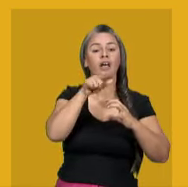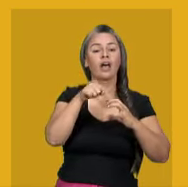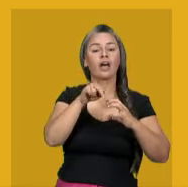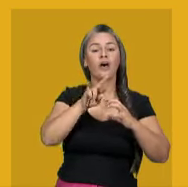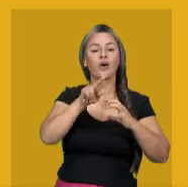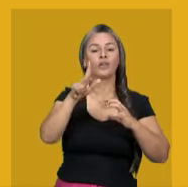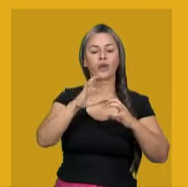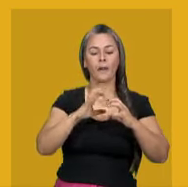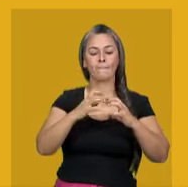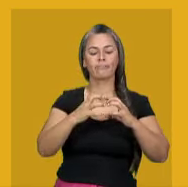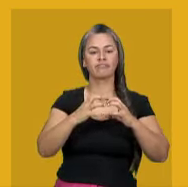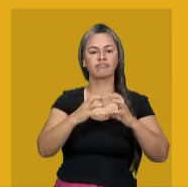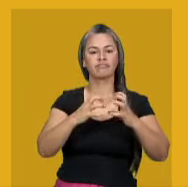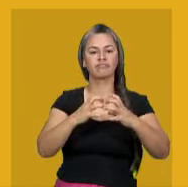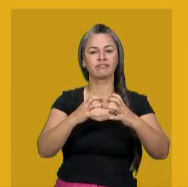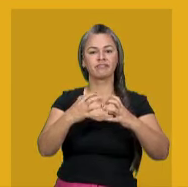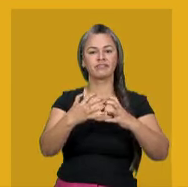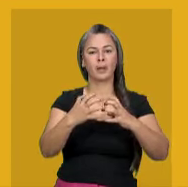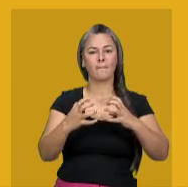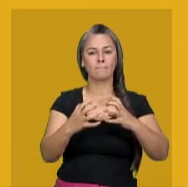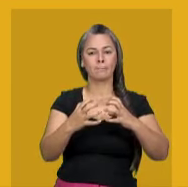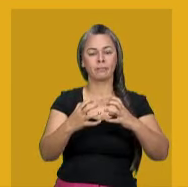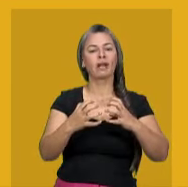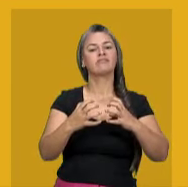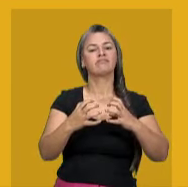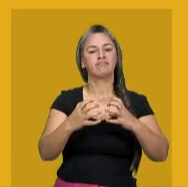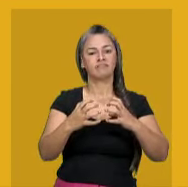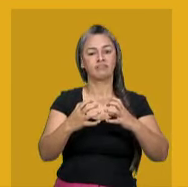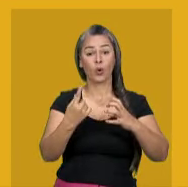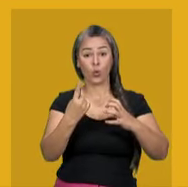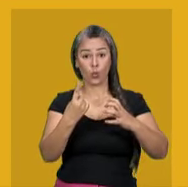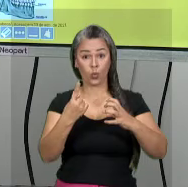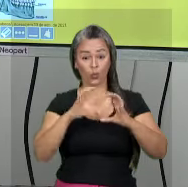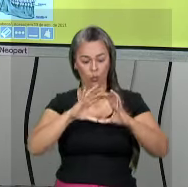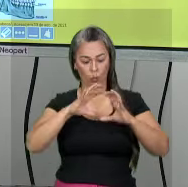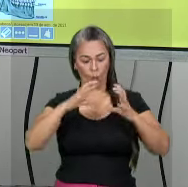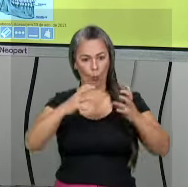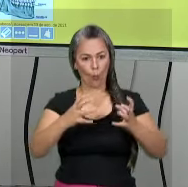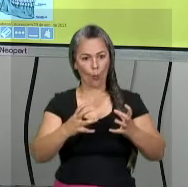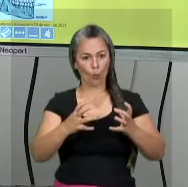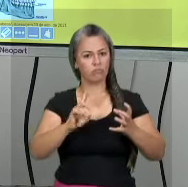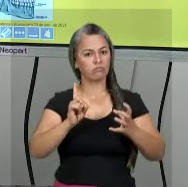o crânio ele é formado por um conjunto de ossos.